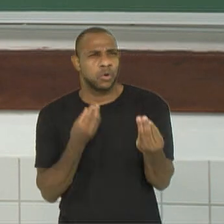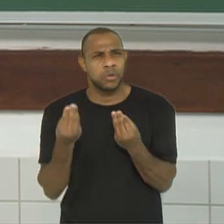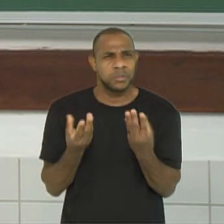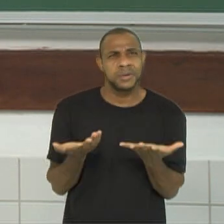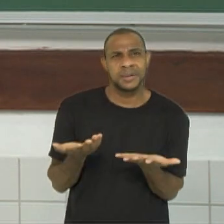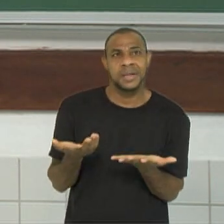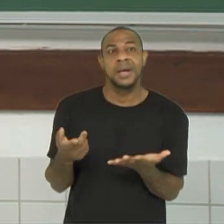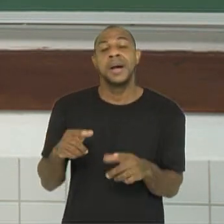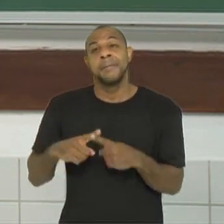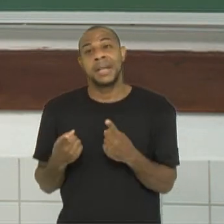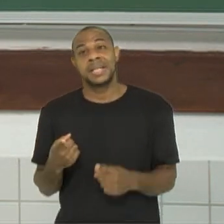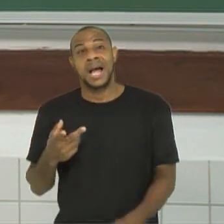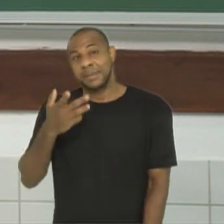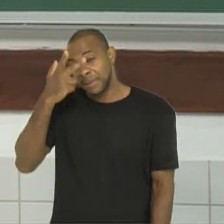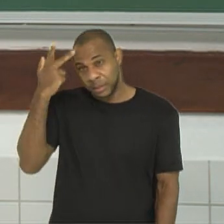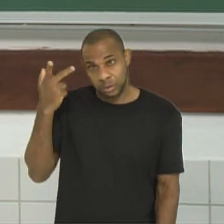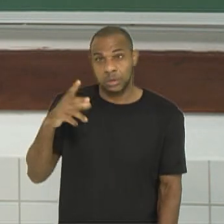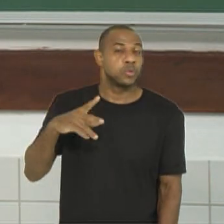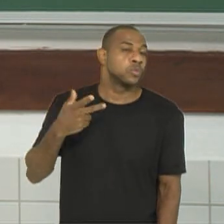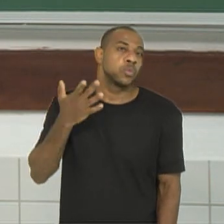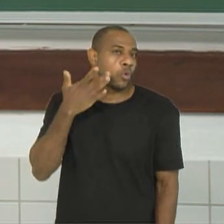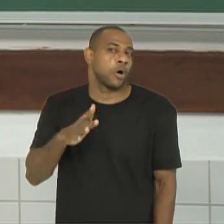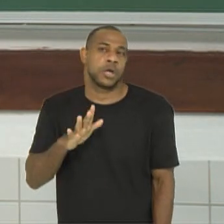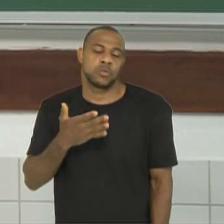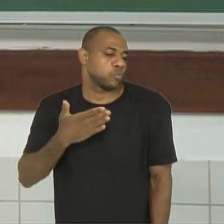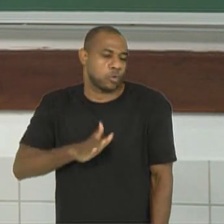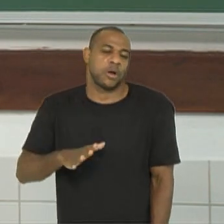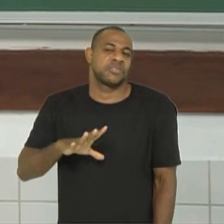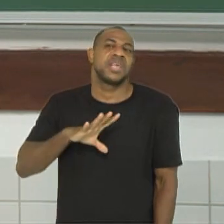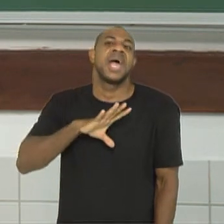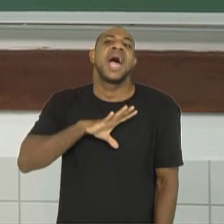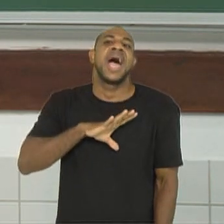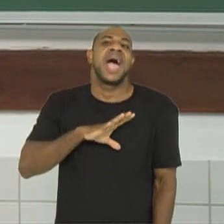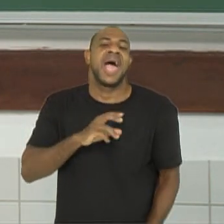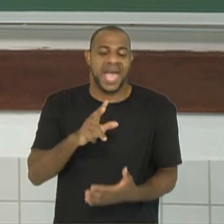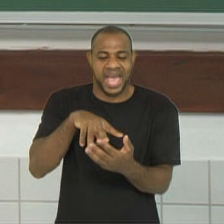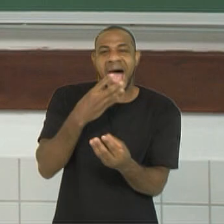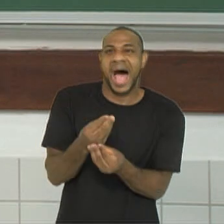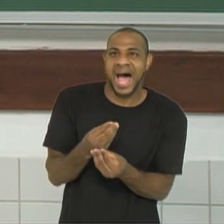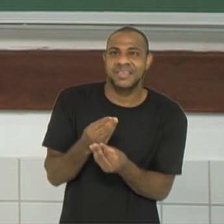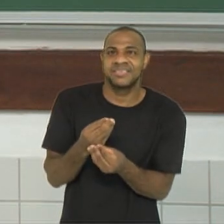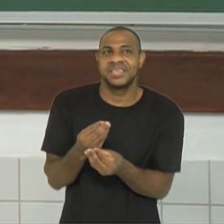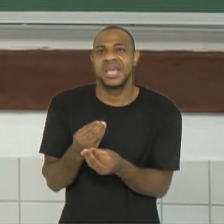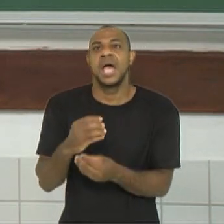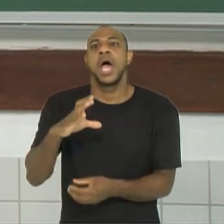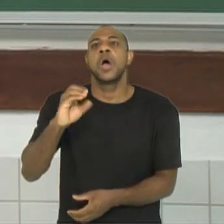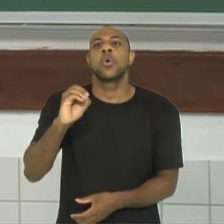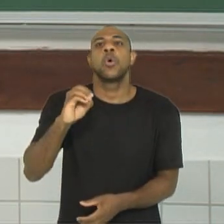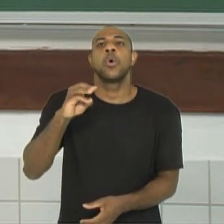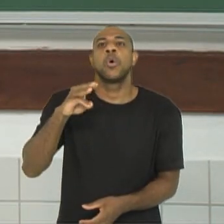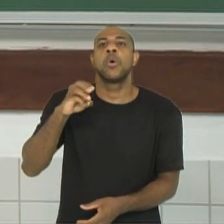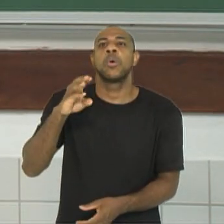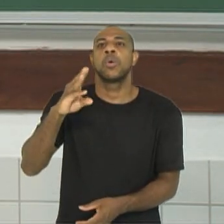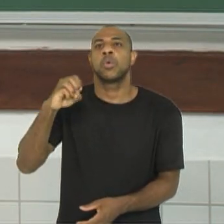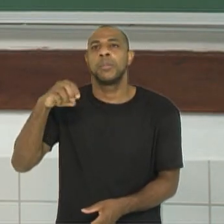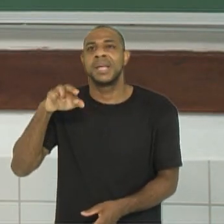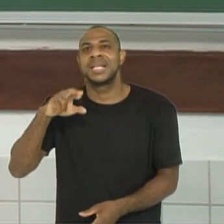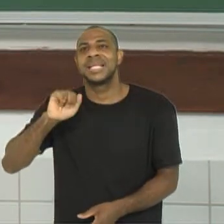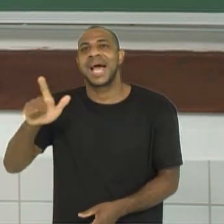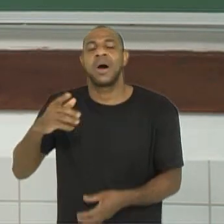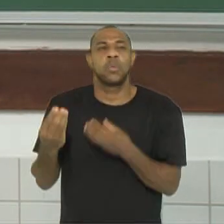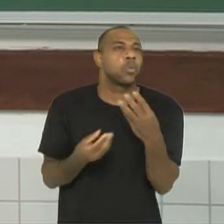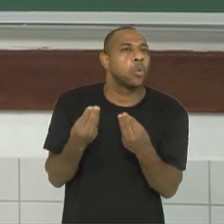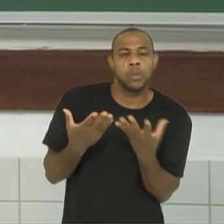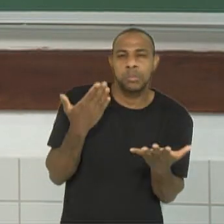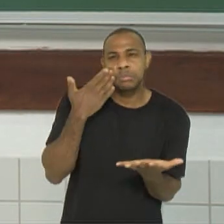gostem, mas as pessoas não gostam de arte comercial, por exemplo. E no período da pop art era exatamente o que estava acontecendo, as questões comerciais.